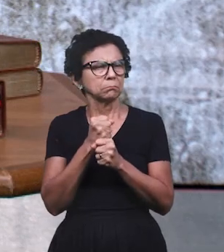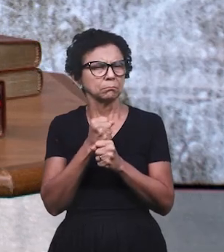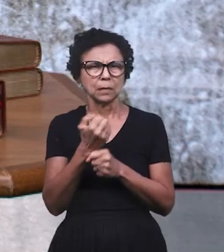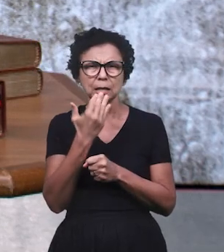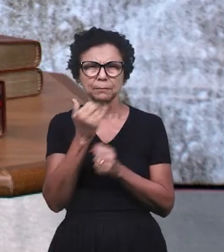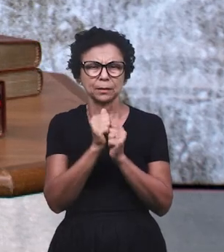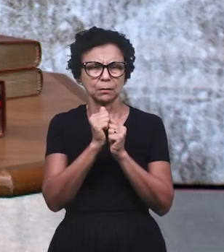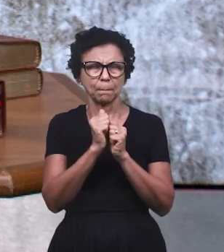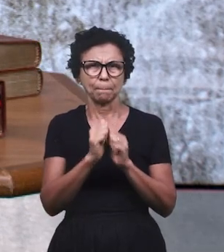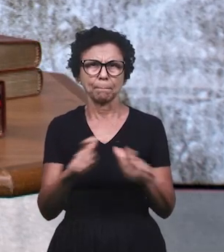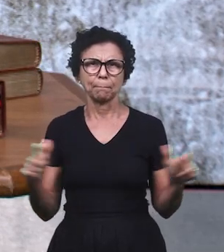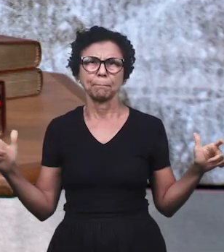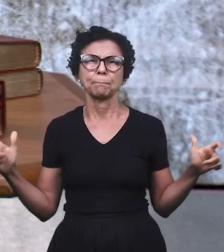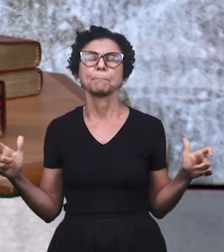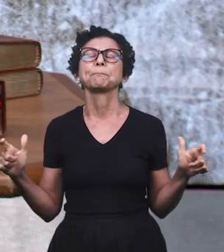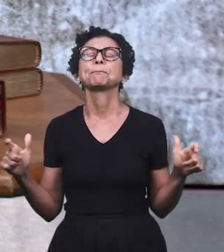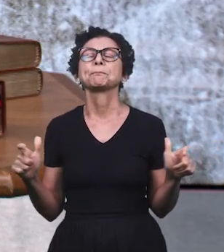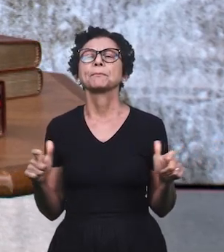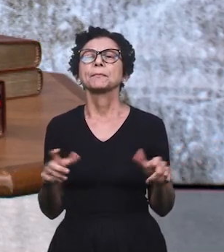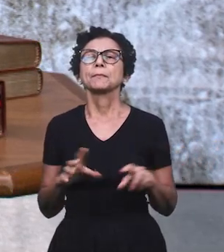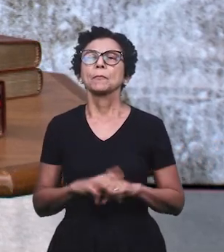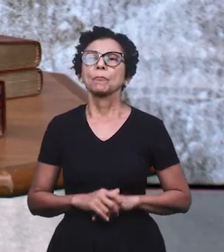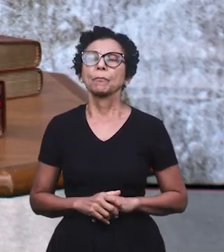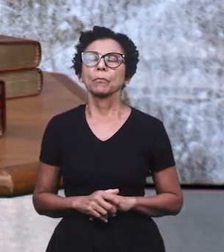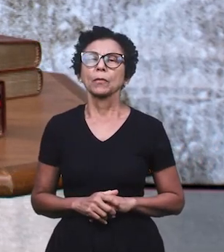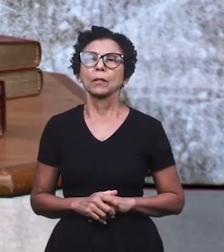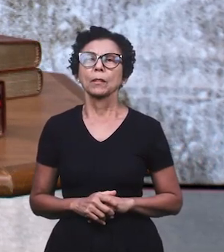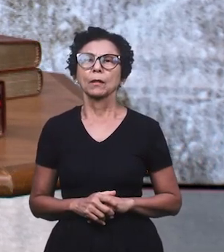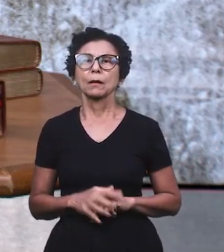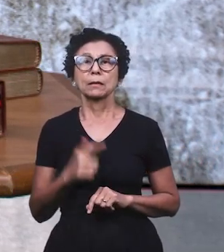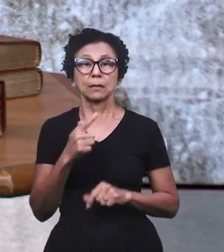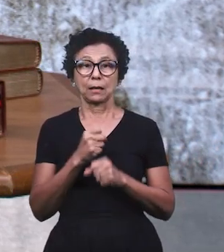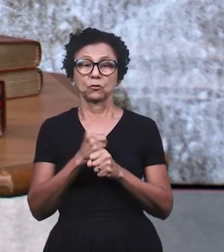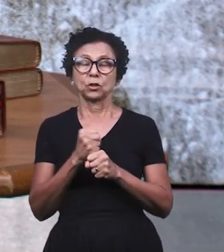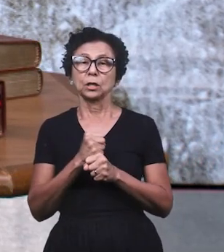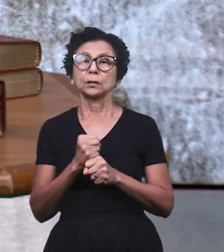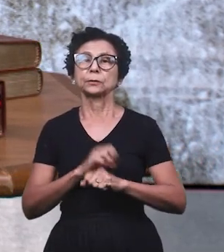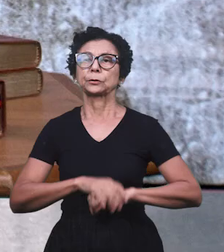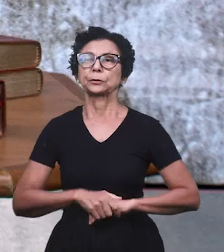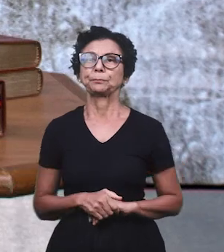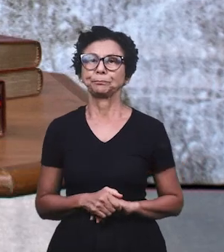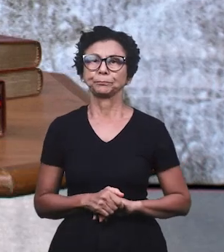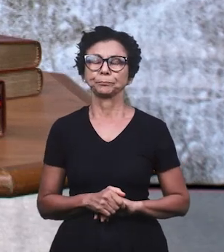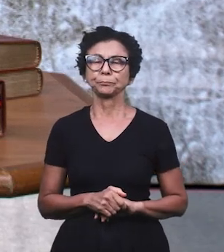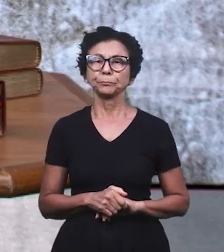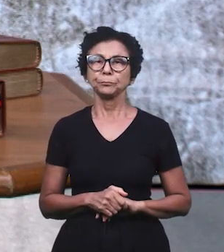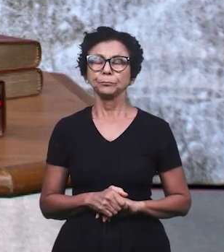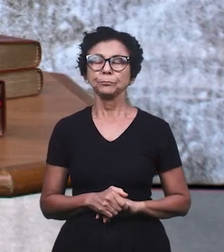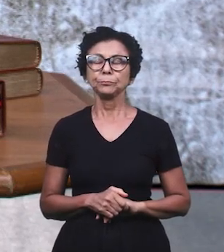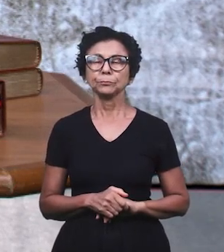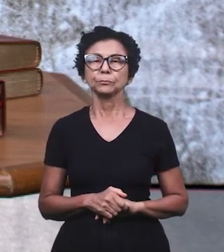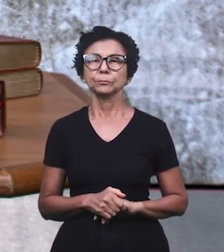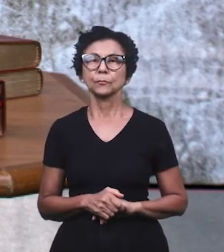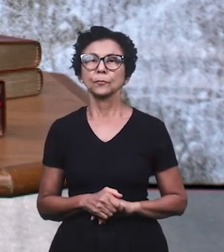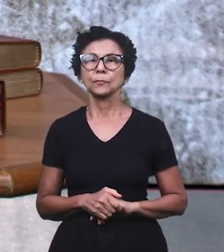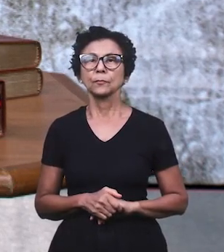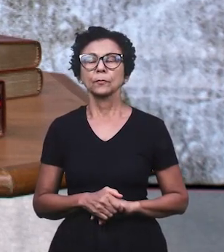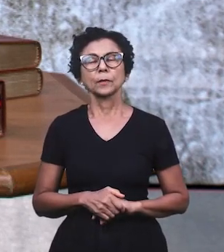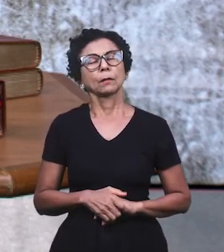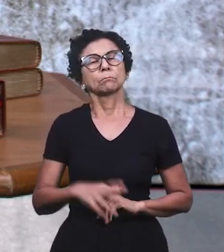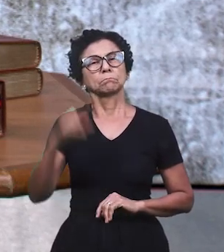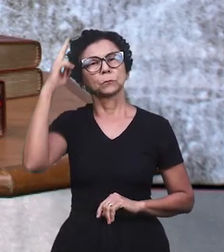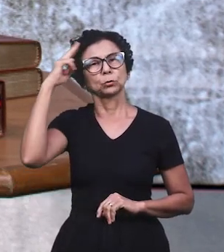alimento aconteceram. Durante esse período, José, como governador do Egito, tomou todas